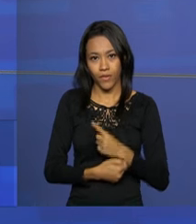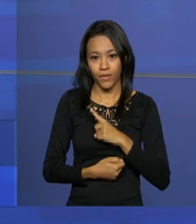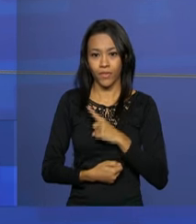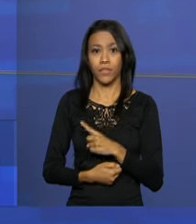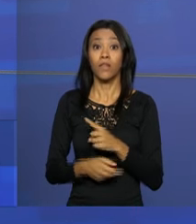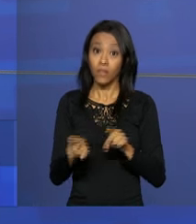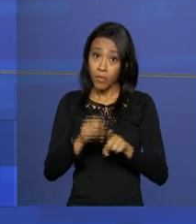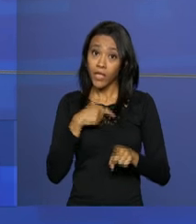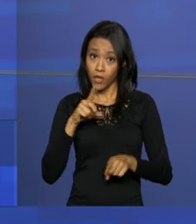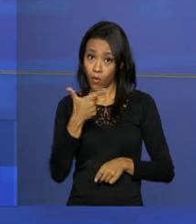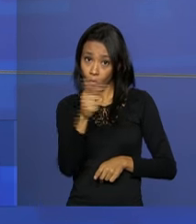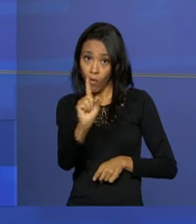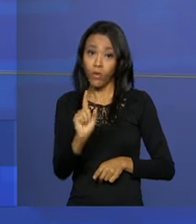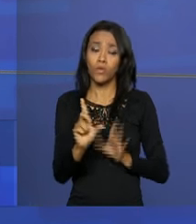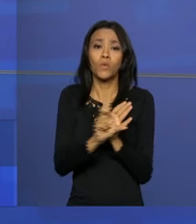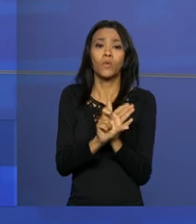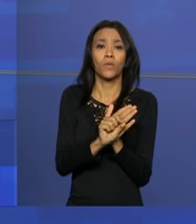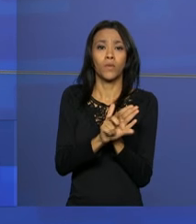61 98 60 2590, ou também